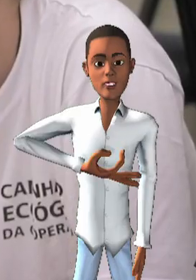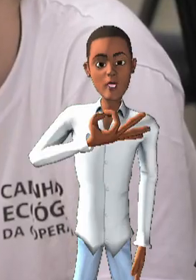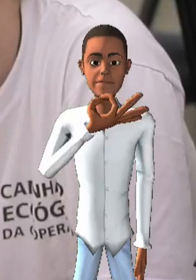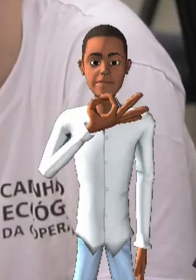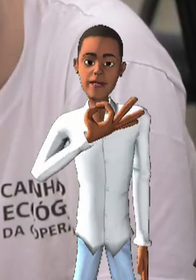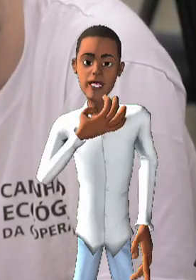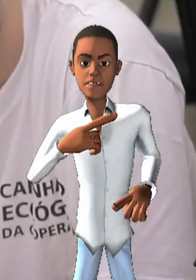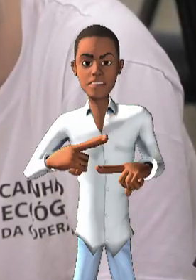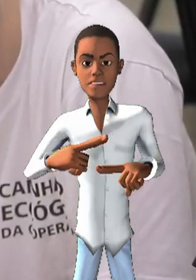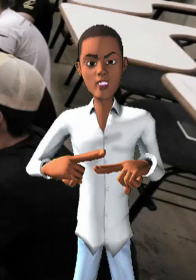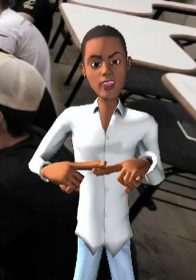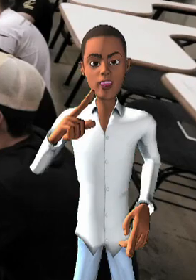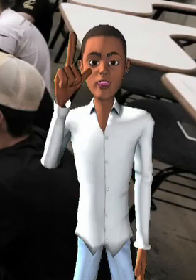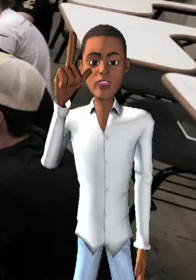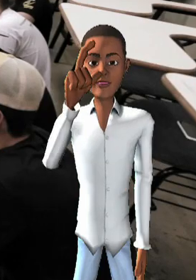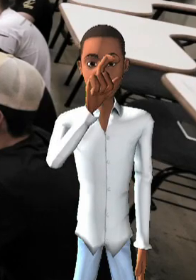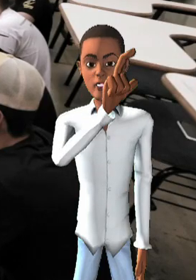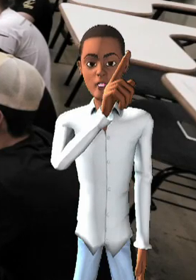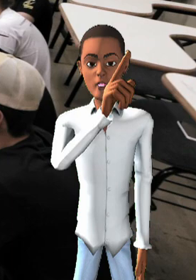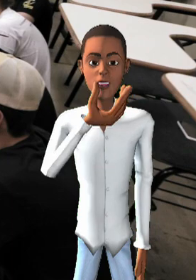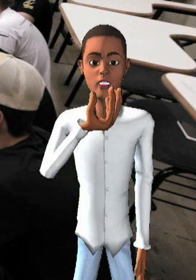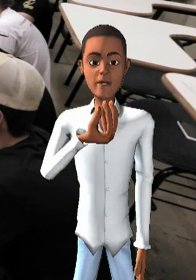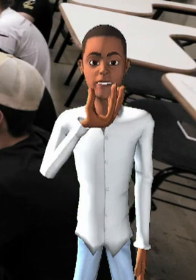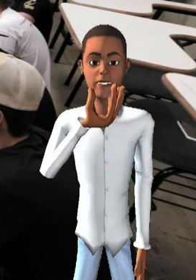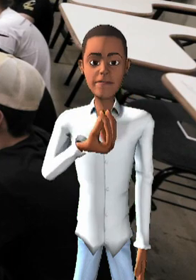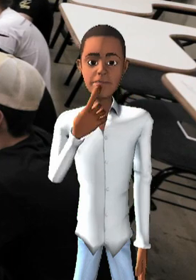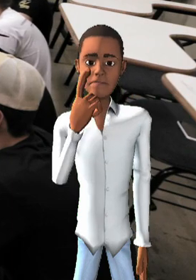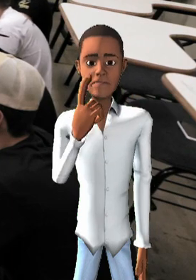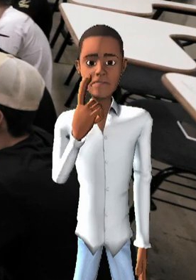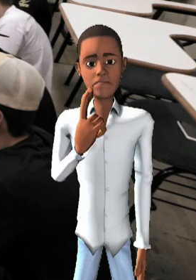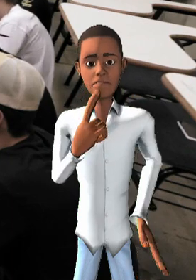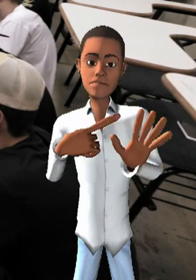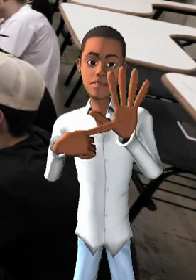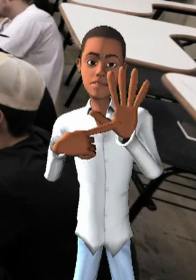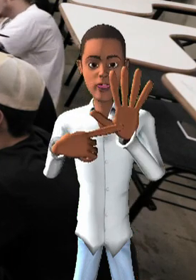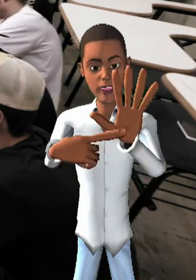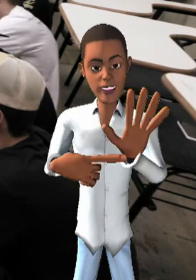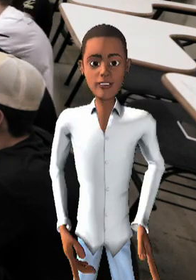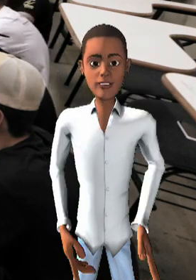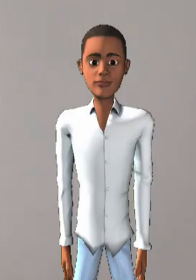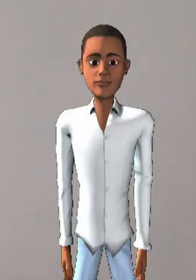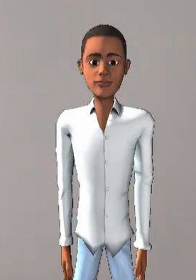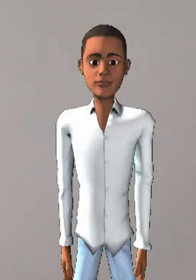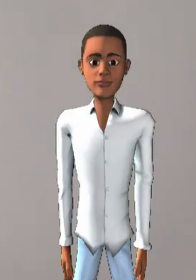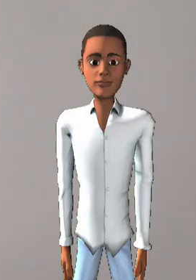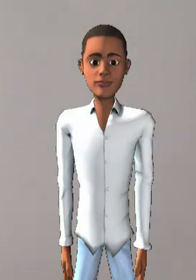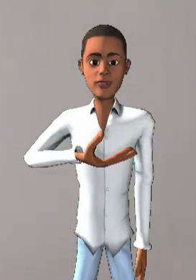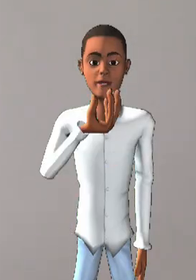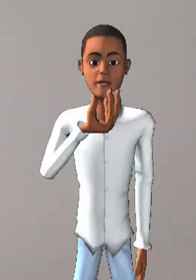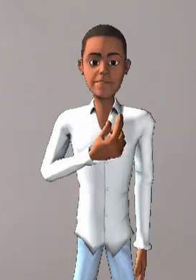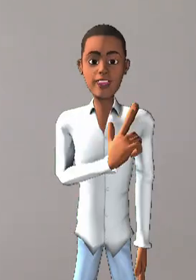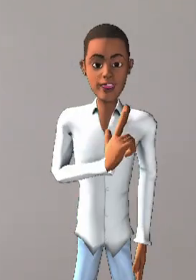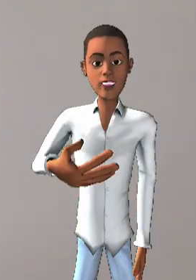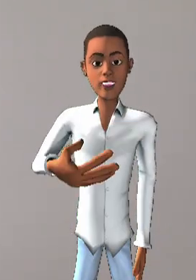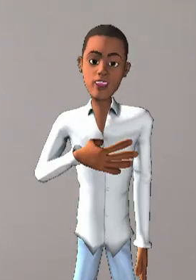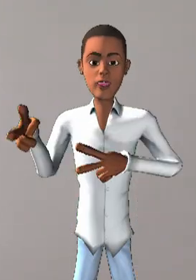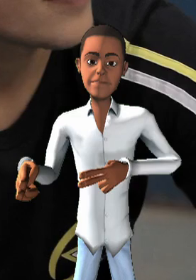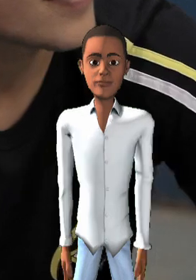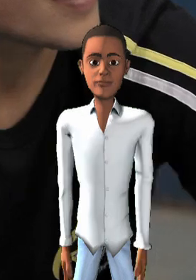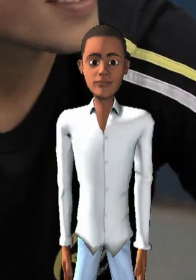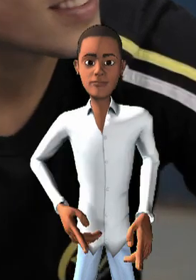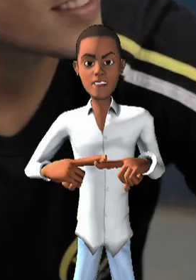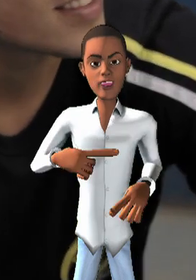Por que vocês acham que chorar é uma coisa difícil do homem expressar se tem tanto